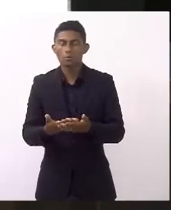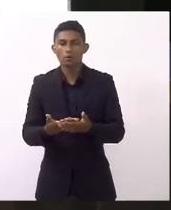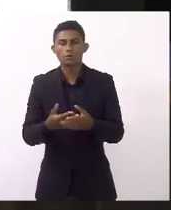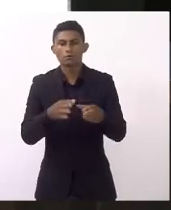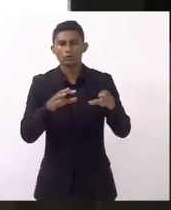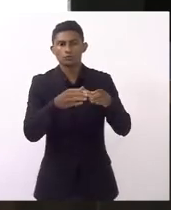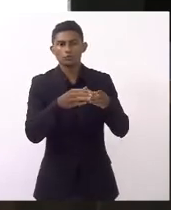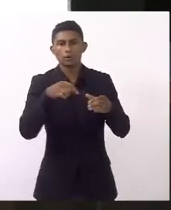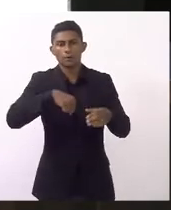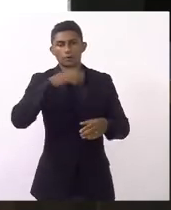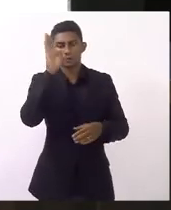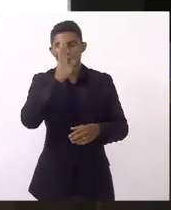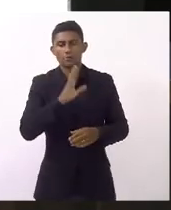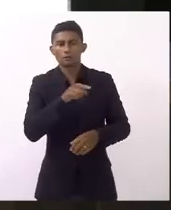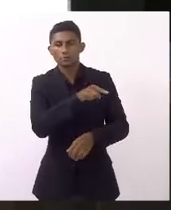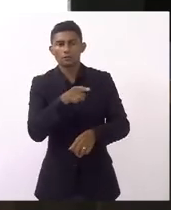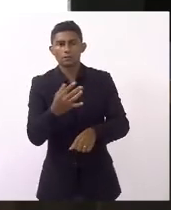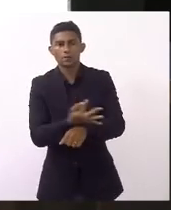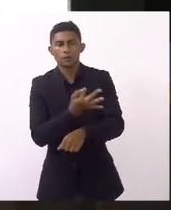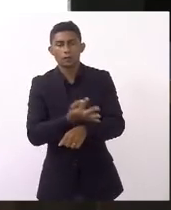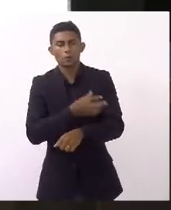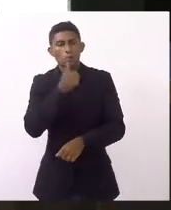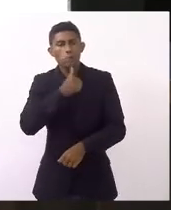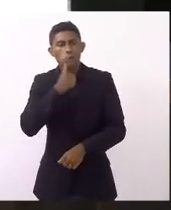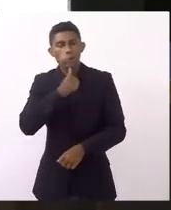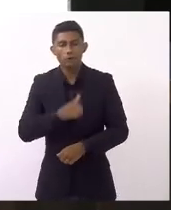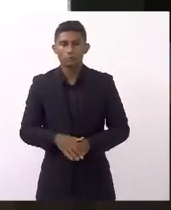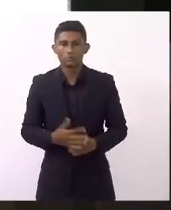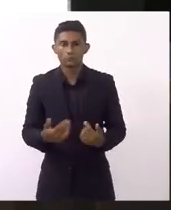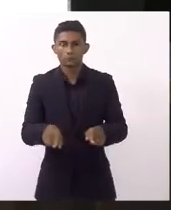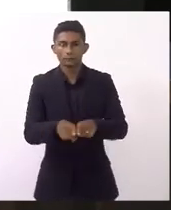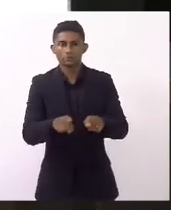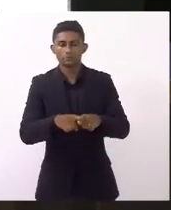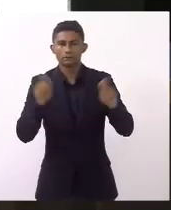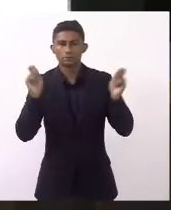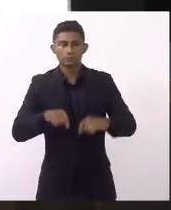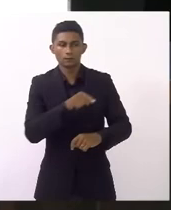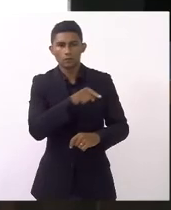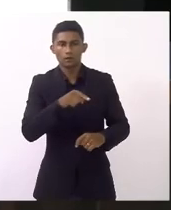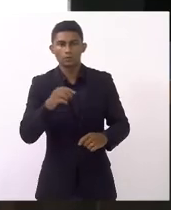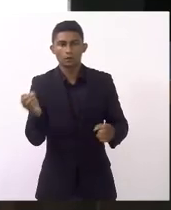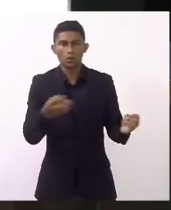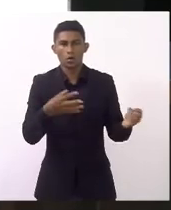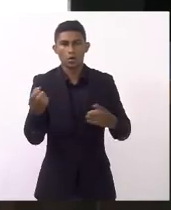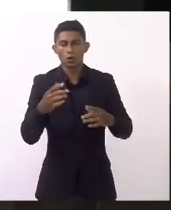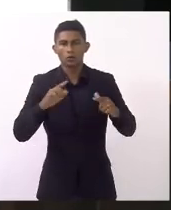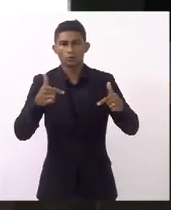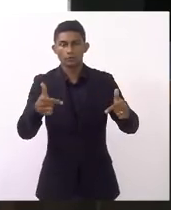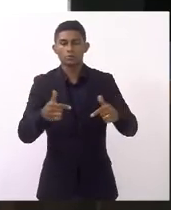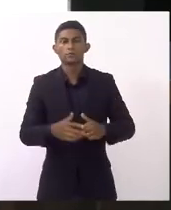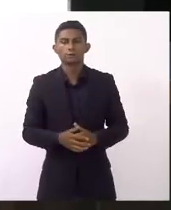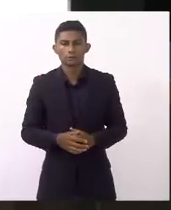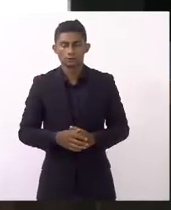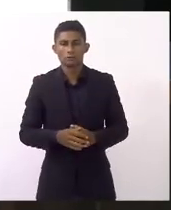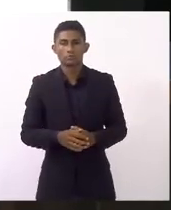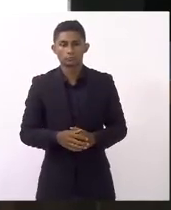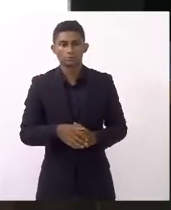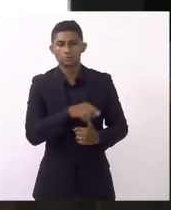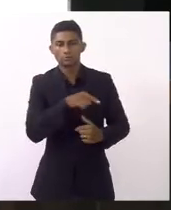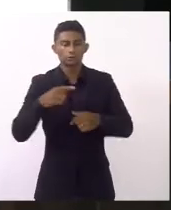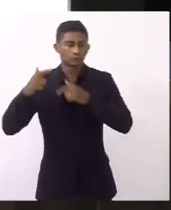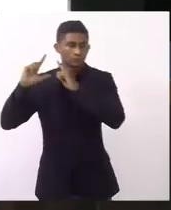do país a força da Resistência feminina EA capacidade de reinventar preservando o sagrado e